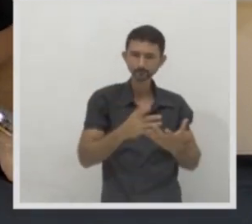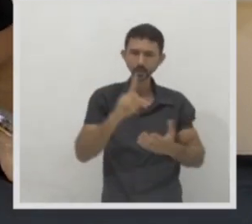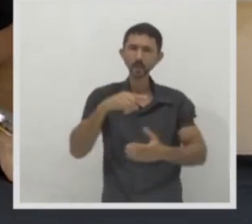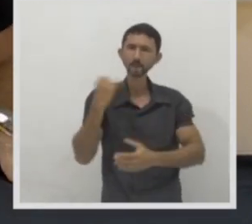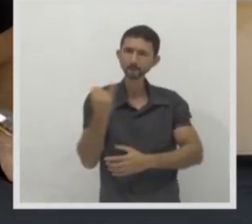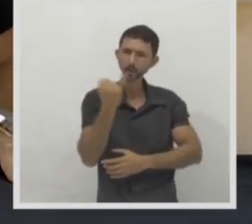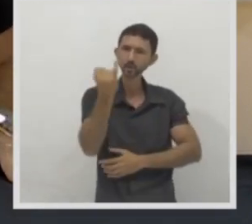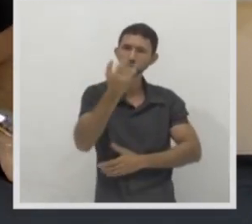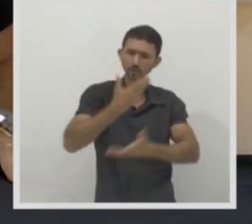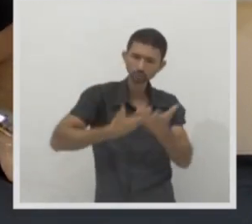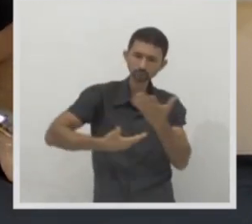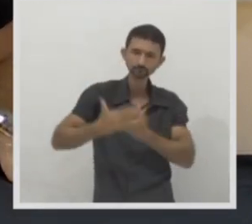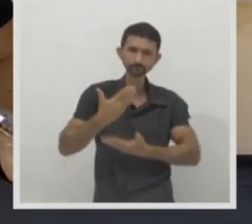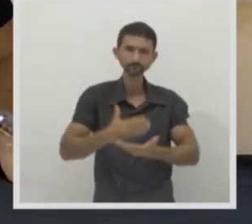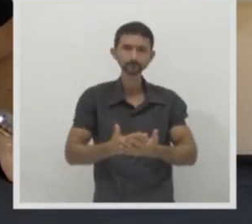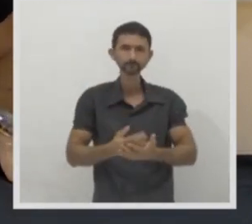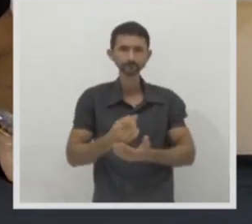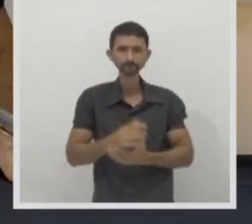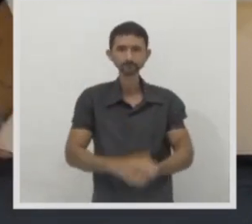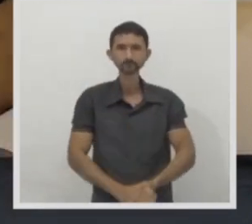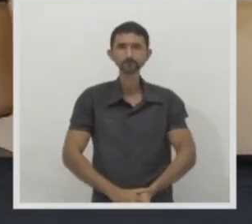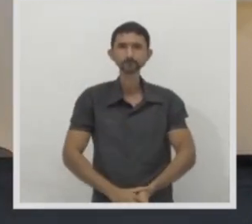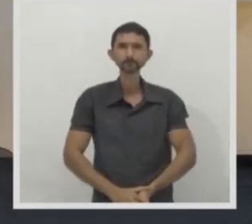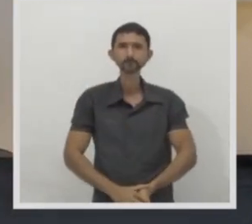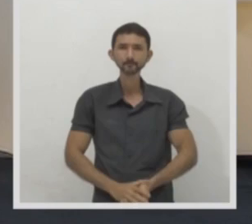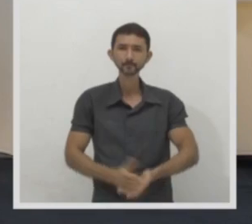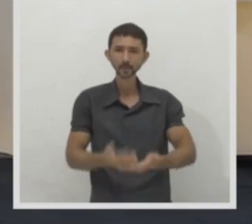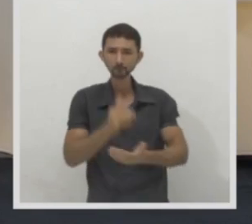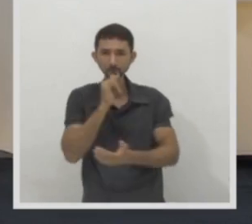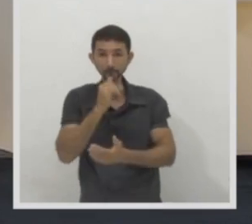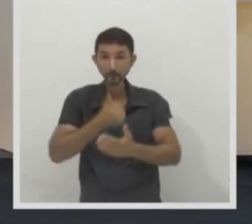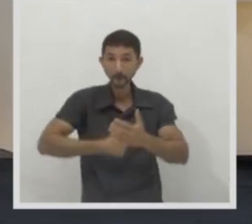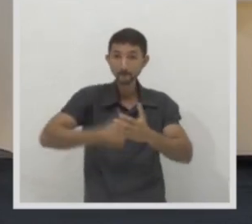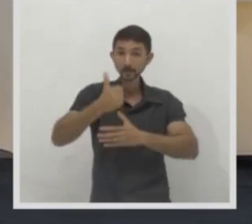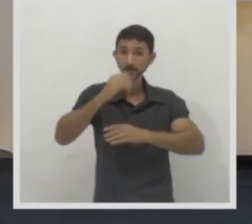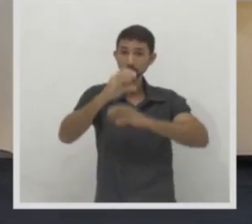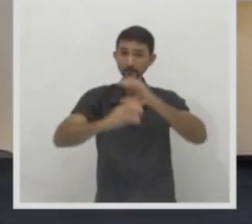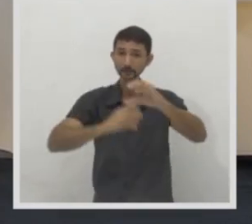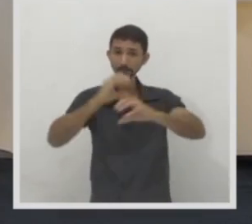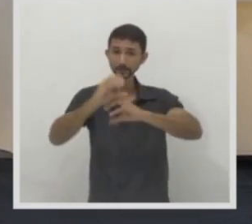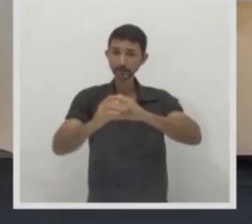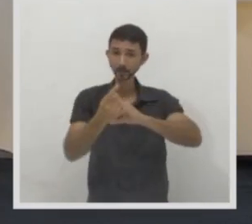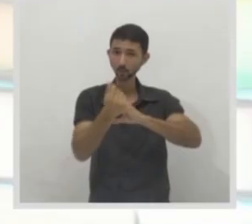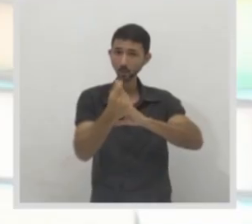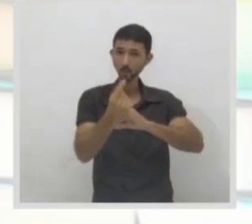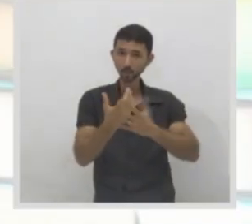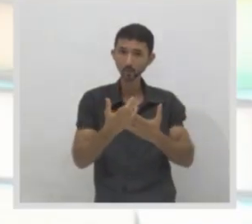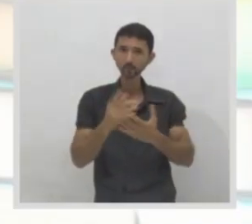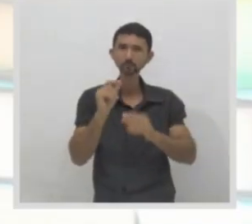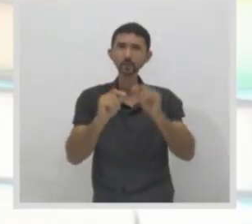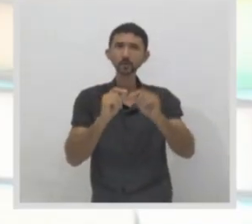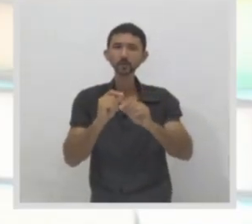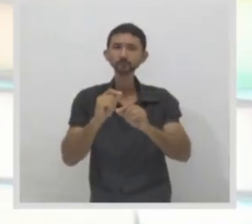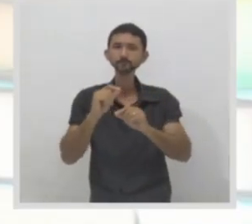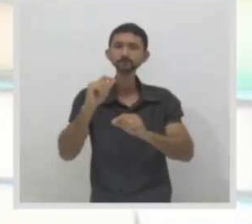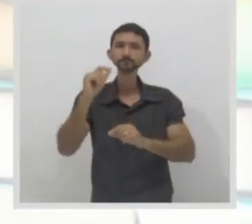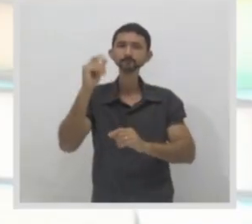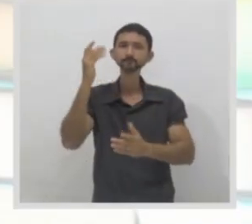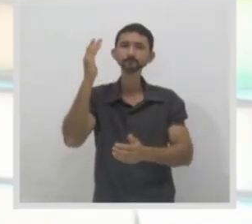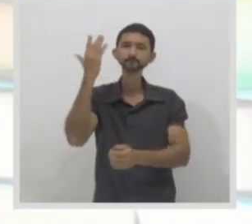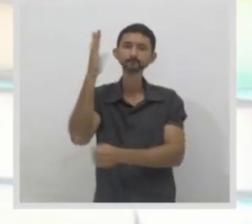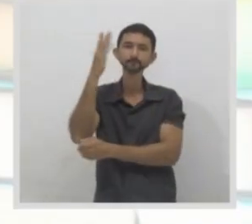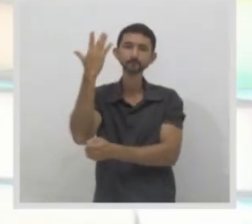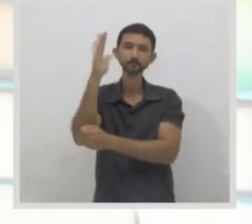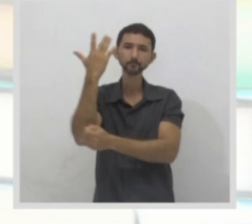território. Né? O nosso primeiro ciclo econômico é o ciclo do pau-brasil. Né? Ele